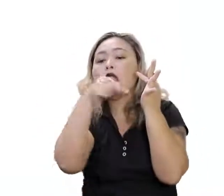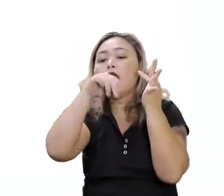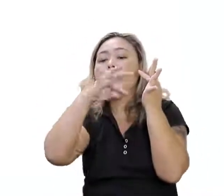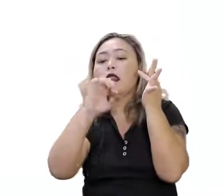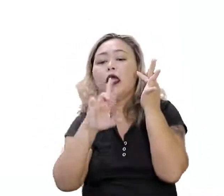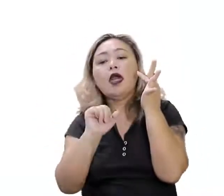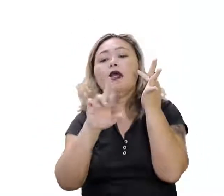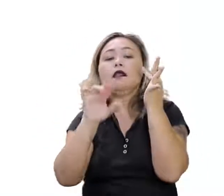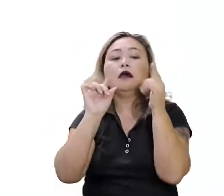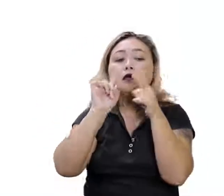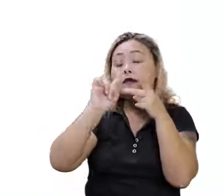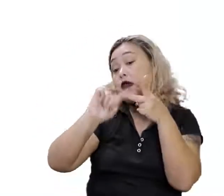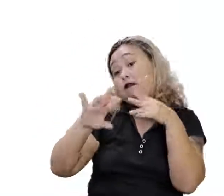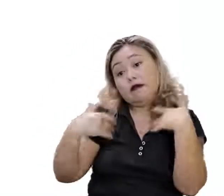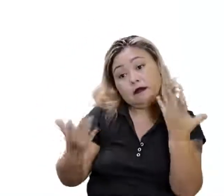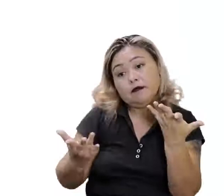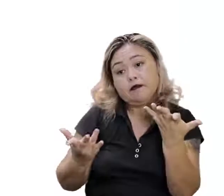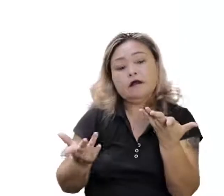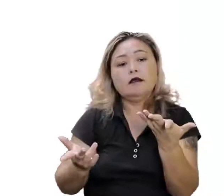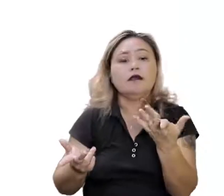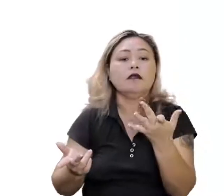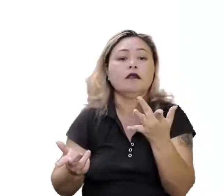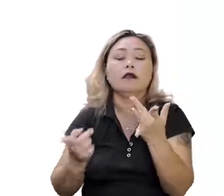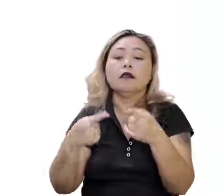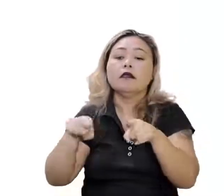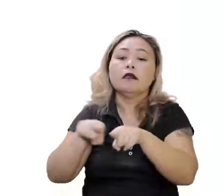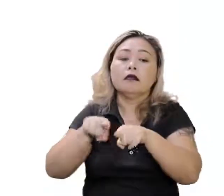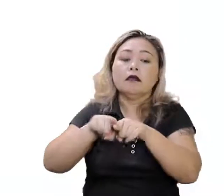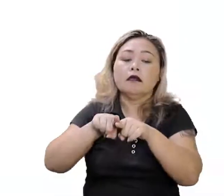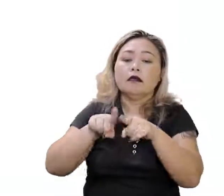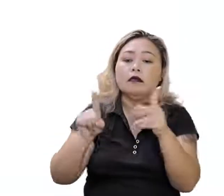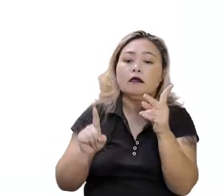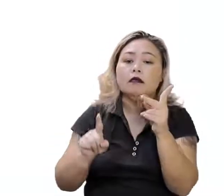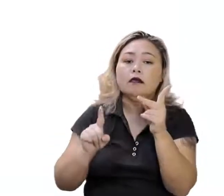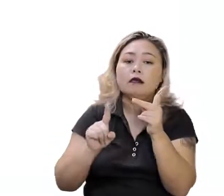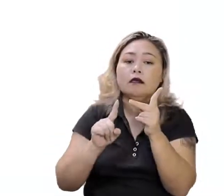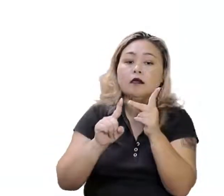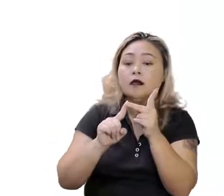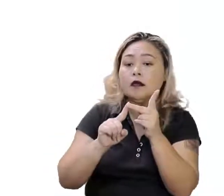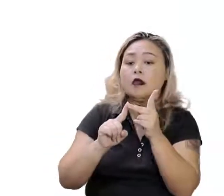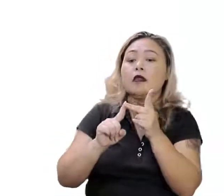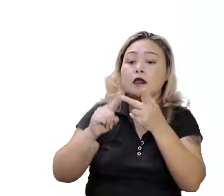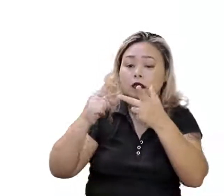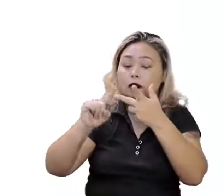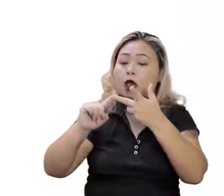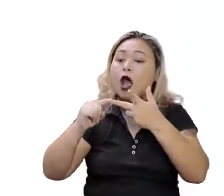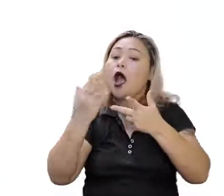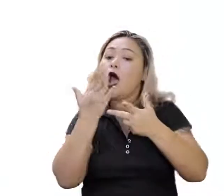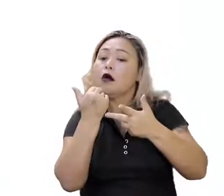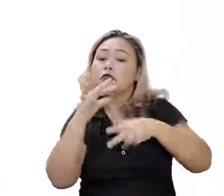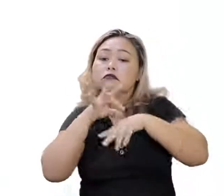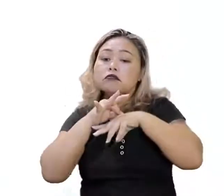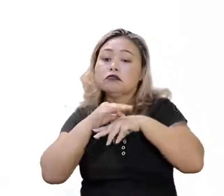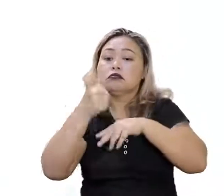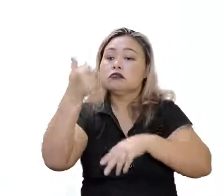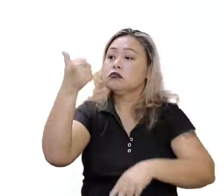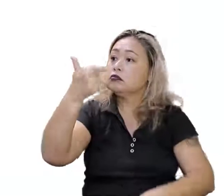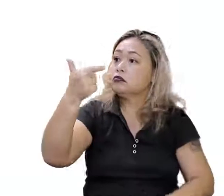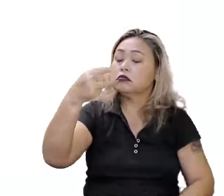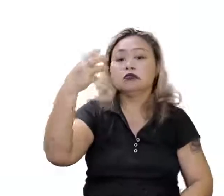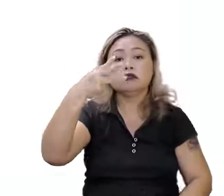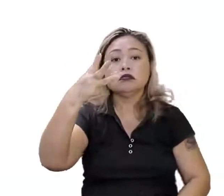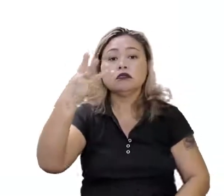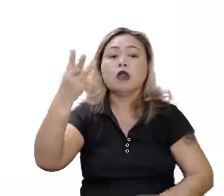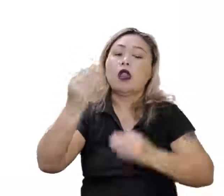das flores, né? Enfim. E aí você vai ter os consumidores, que são os carnívoros, tanto de segunda quanto de terceira ordem. E